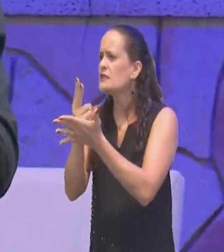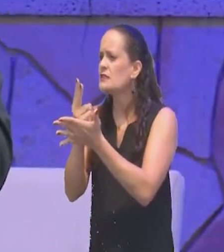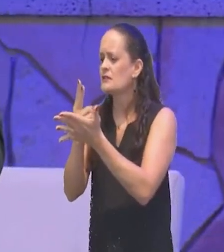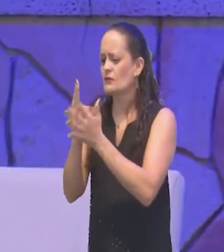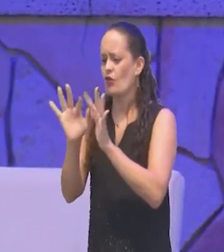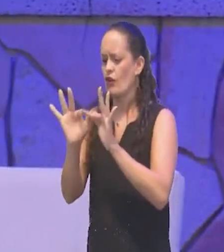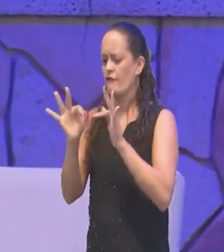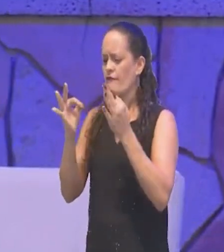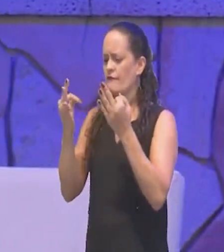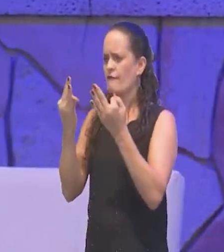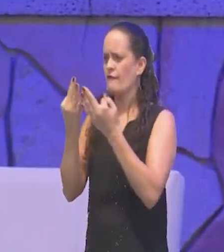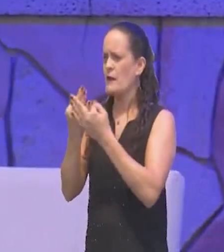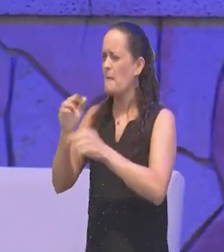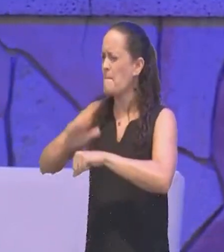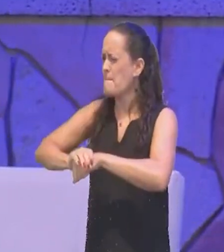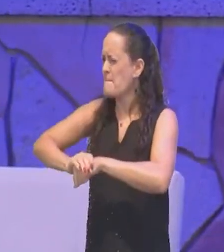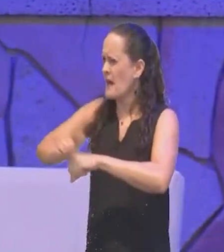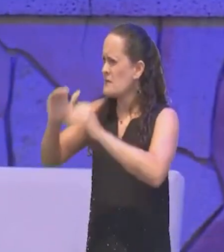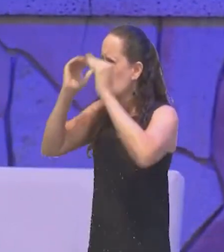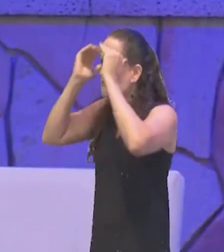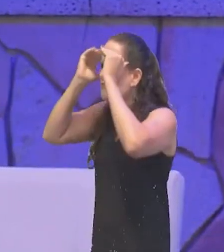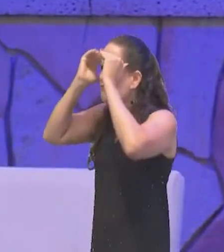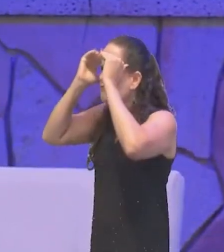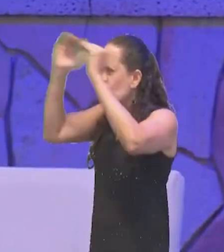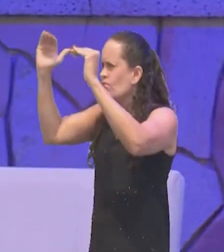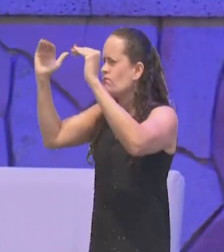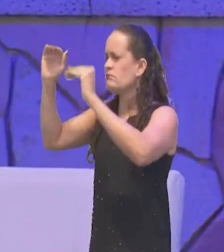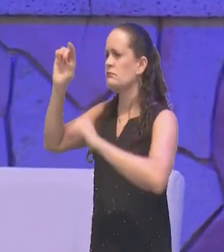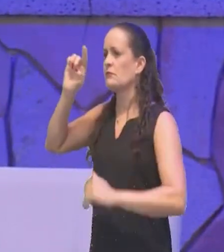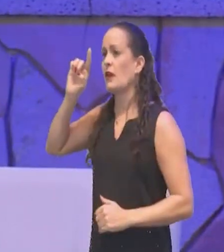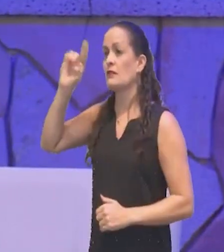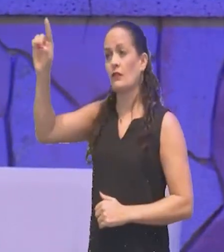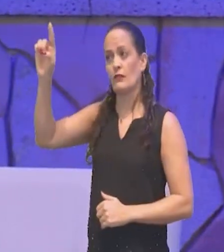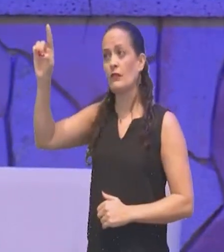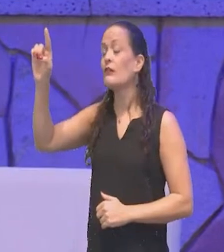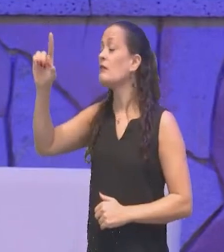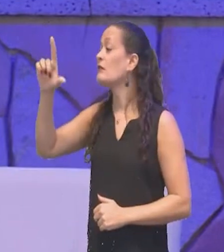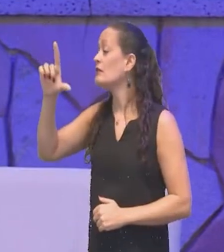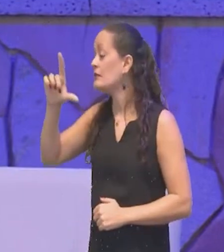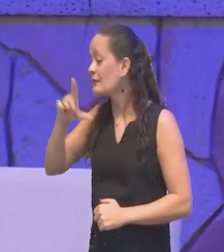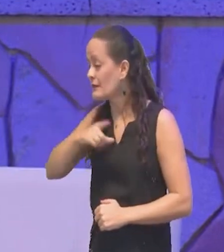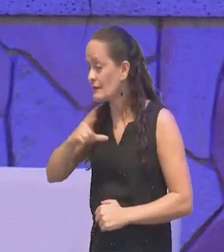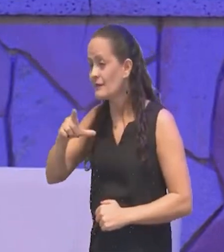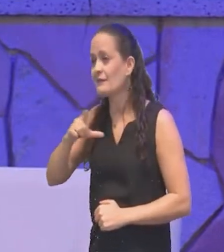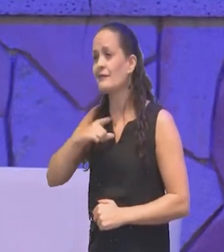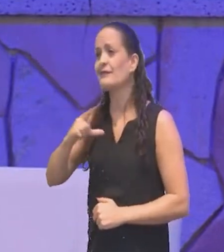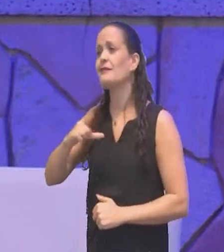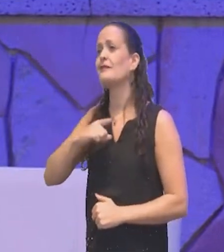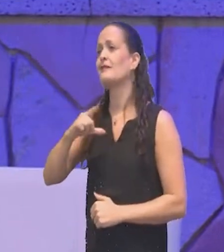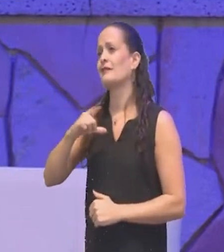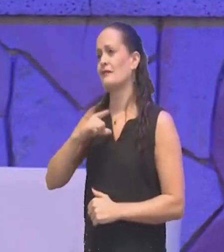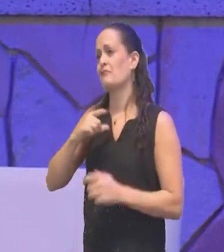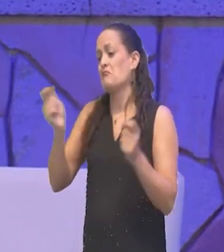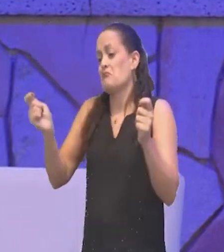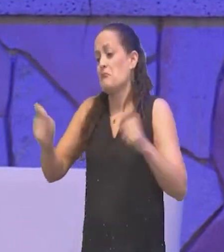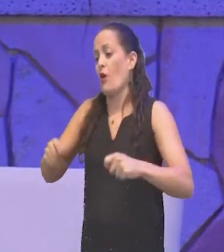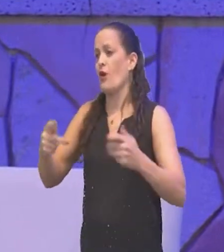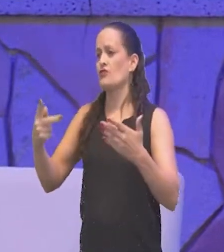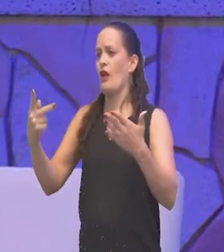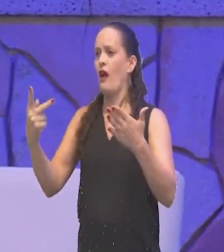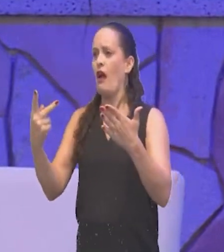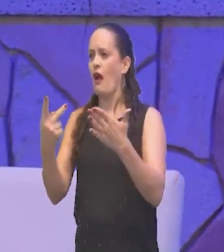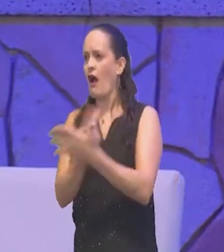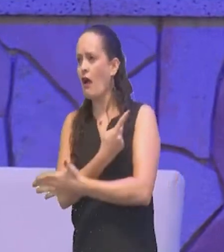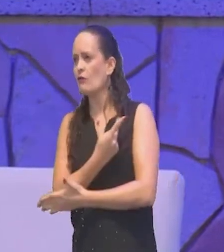a Deus, e nas famílias tementes a Deus, elas estão sujeitas a passar por alguns